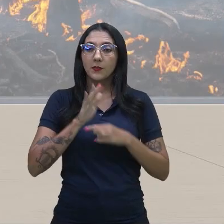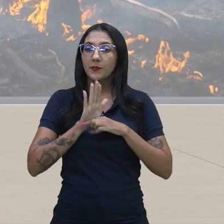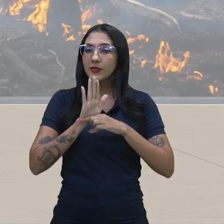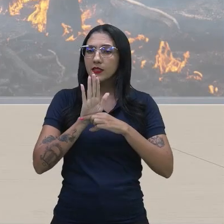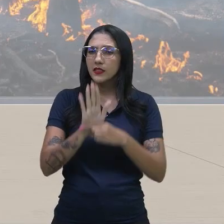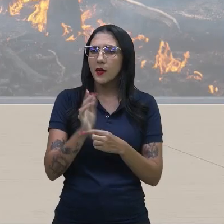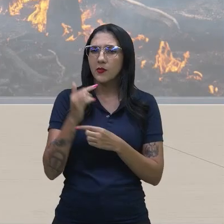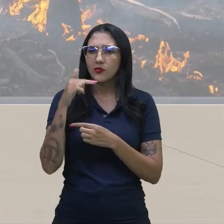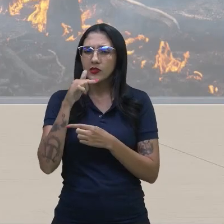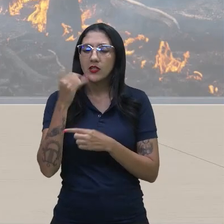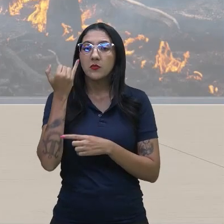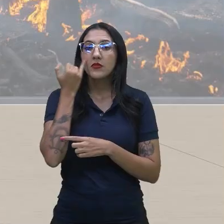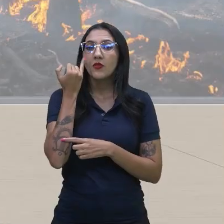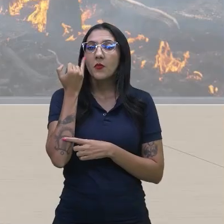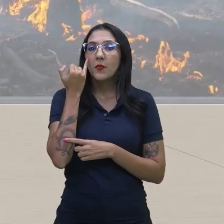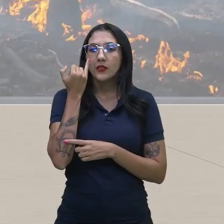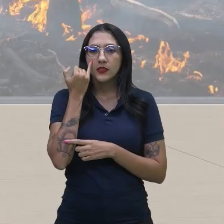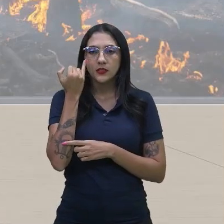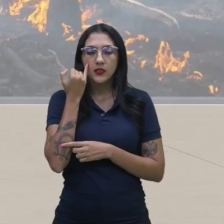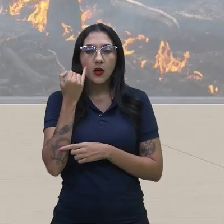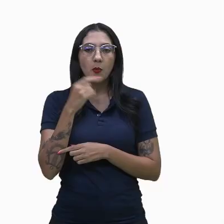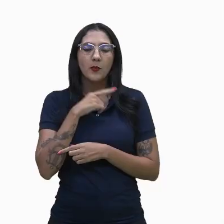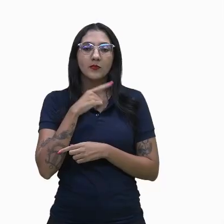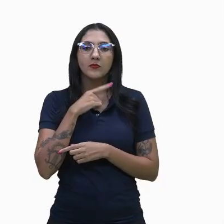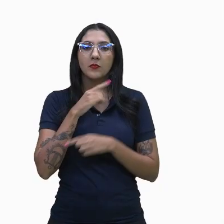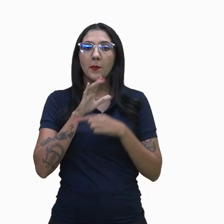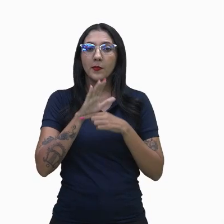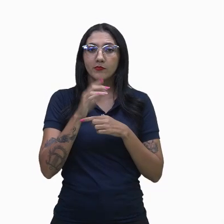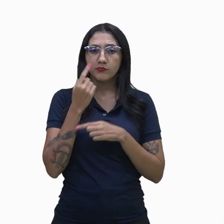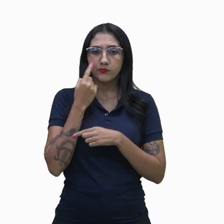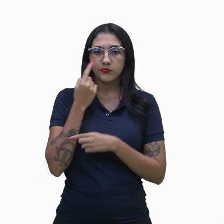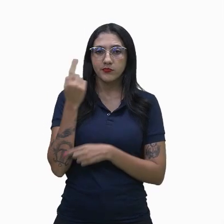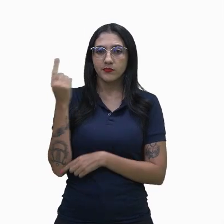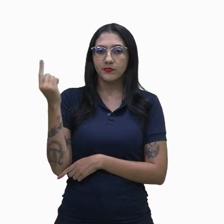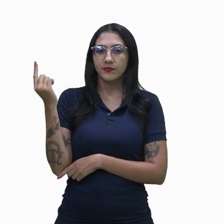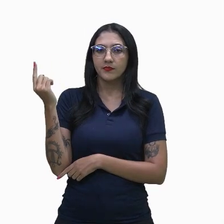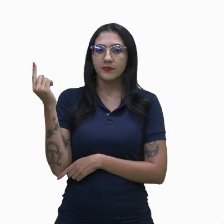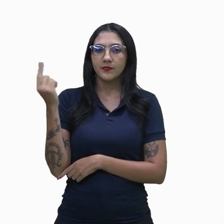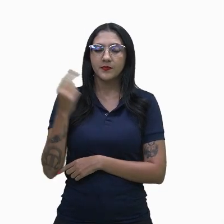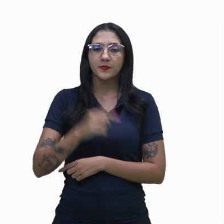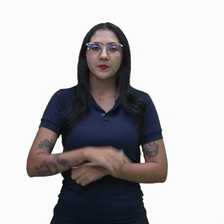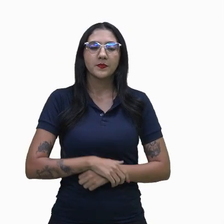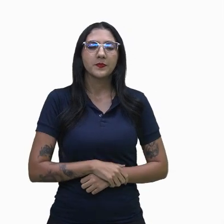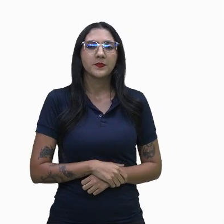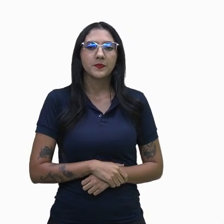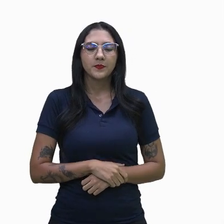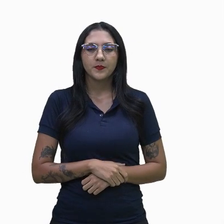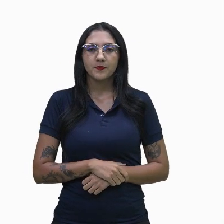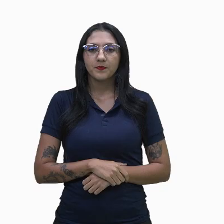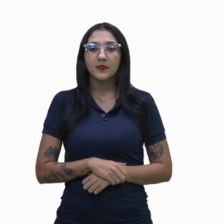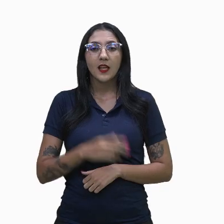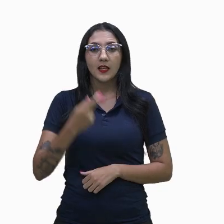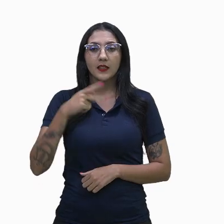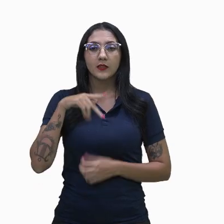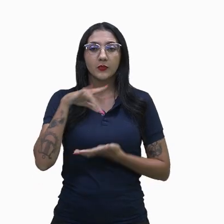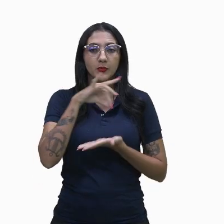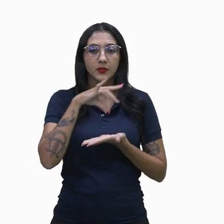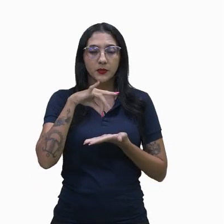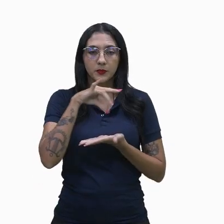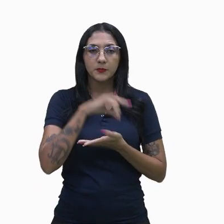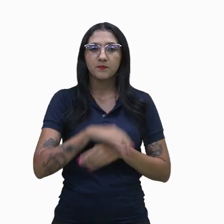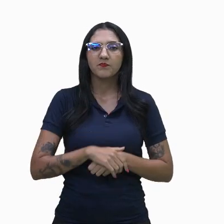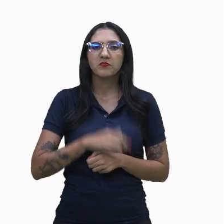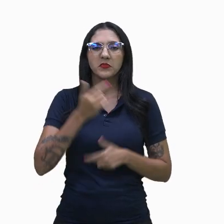gente retratar um pouco do que vem acontecendo. Então vamos aí à nossa reportagem do CMEA News, né?